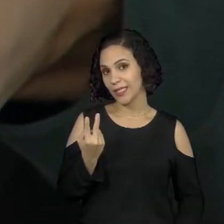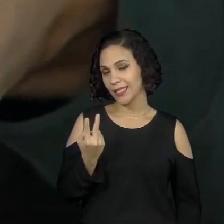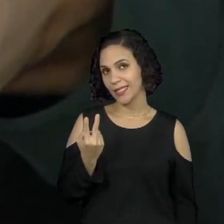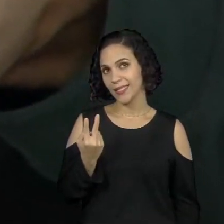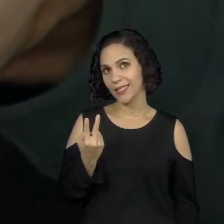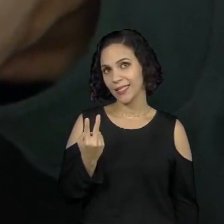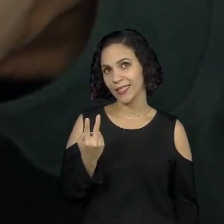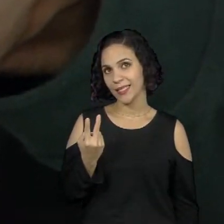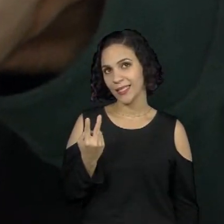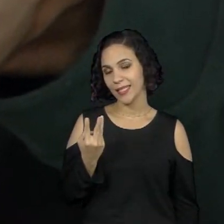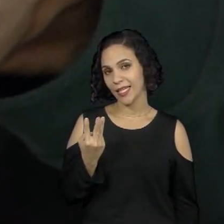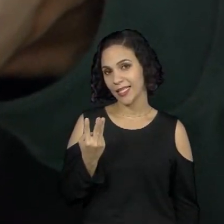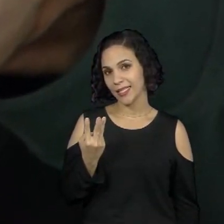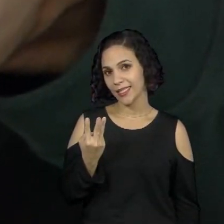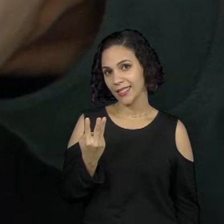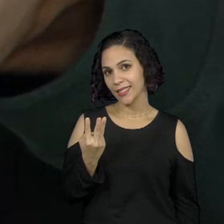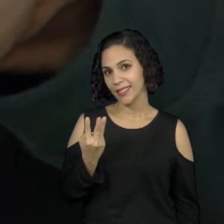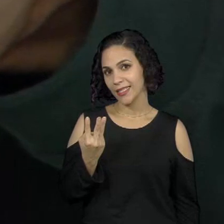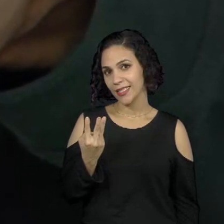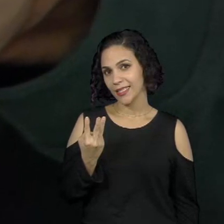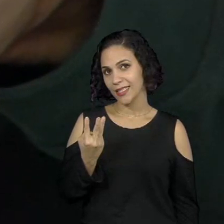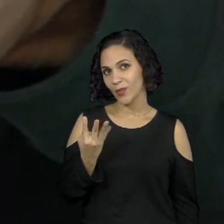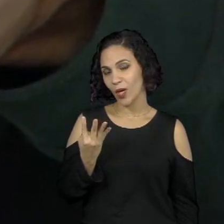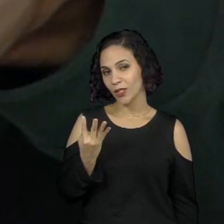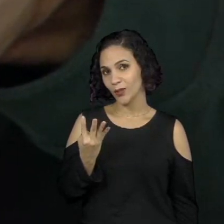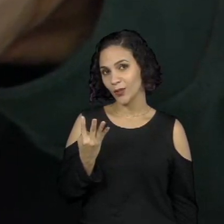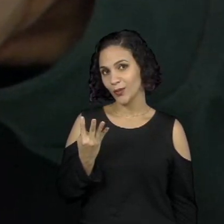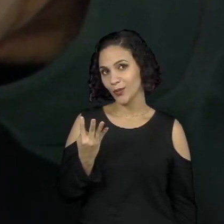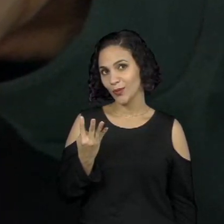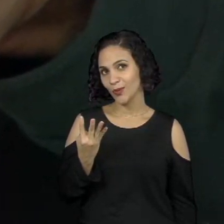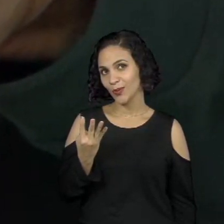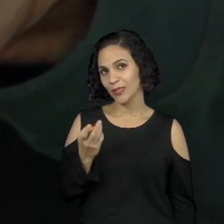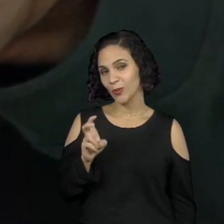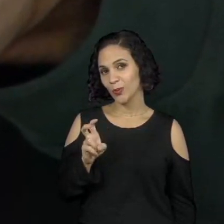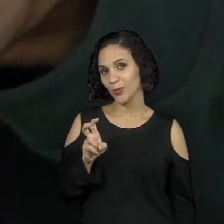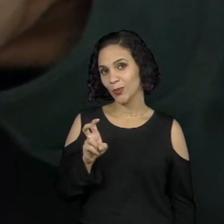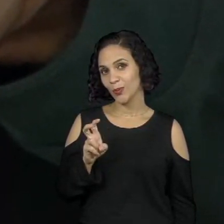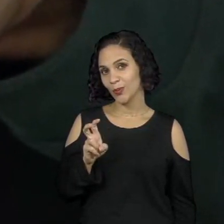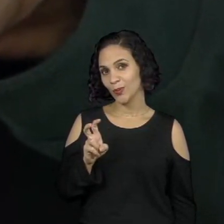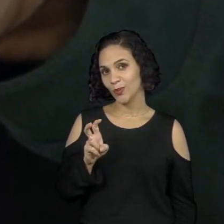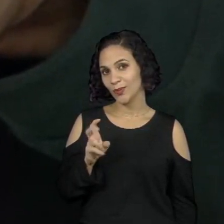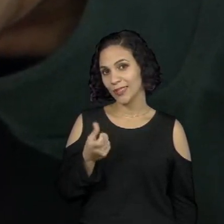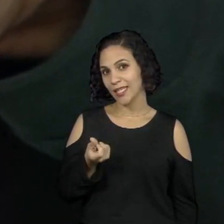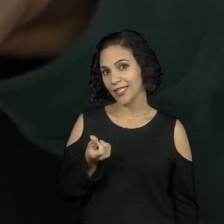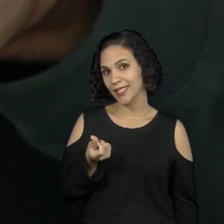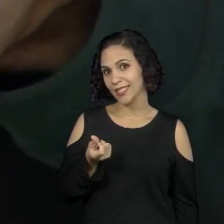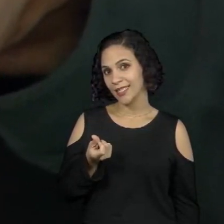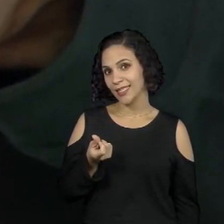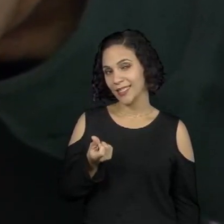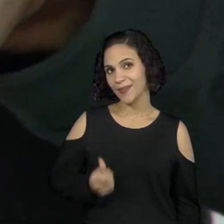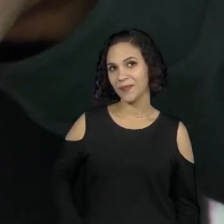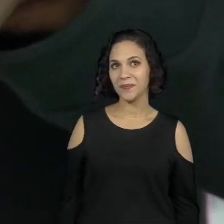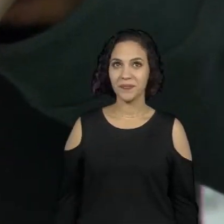2, 3, 4, 5, 6.